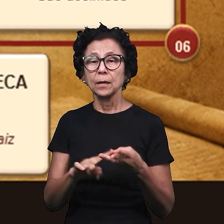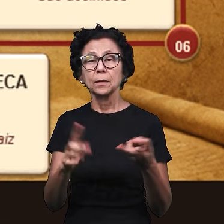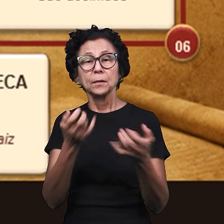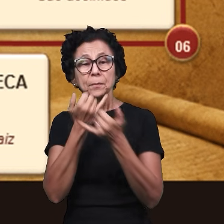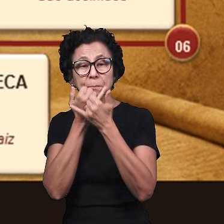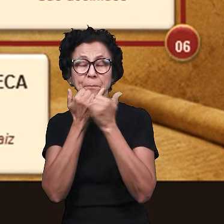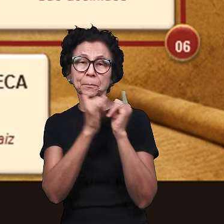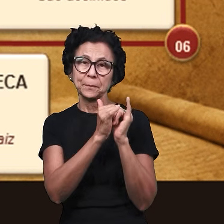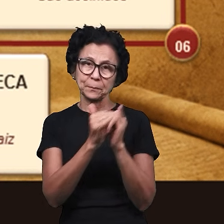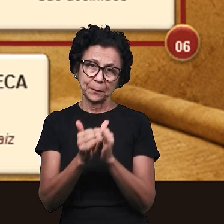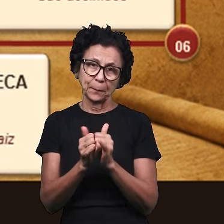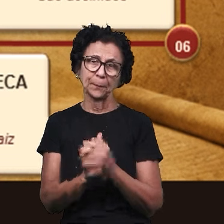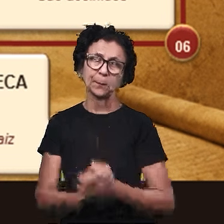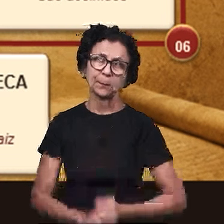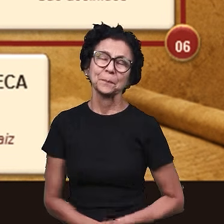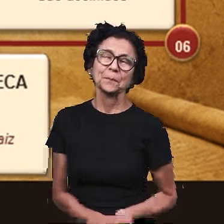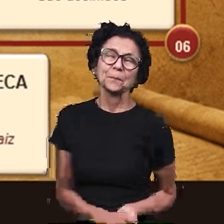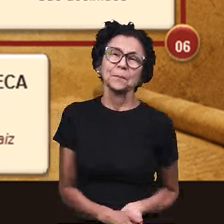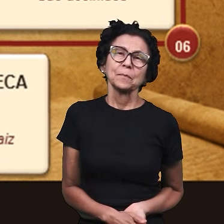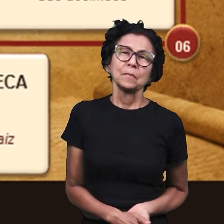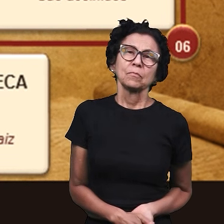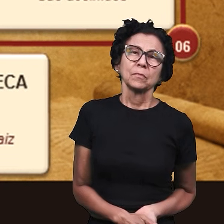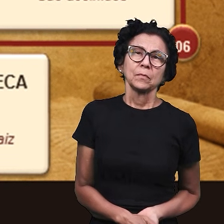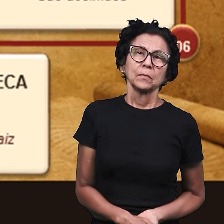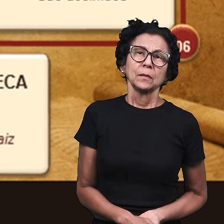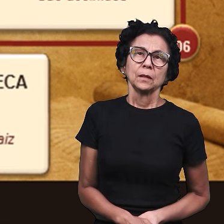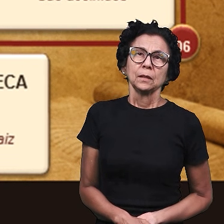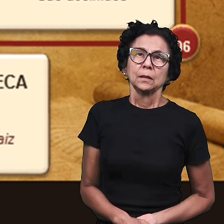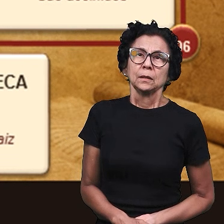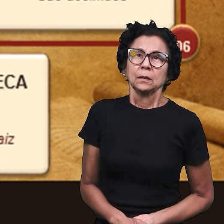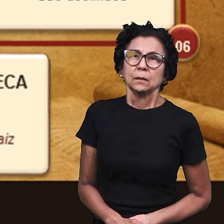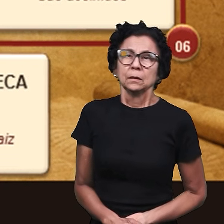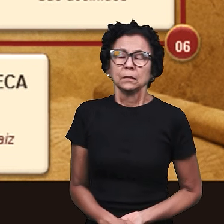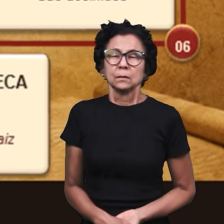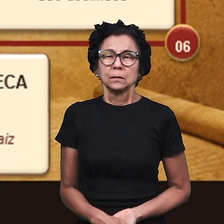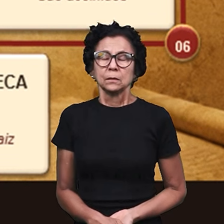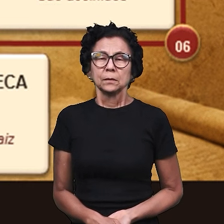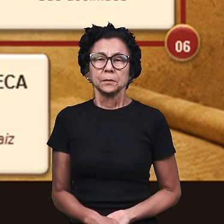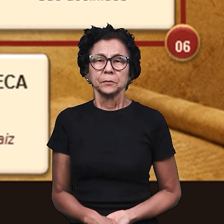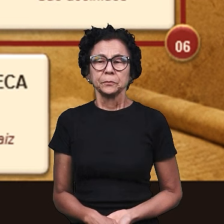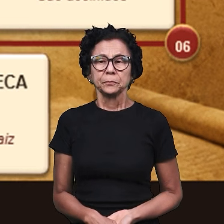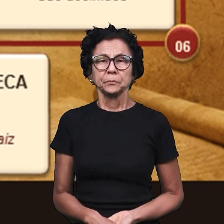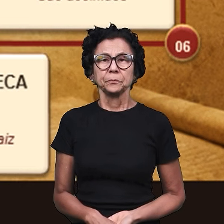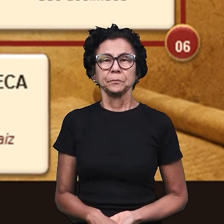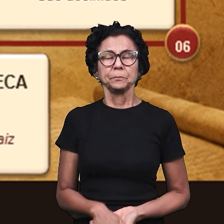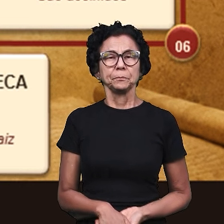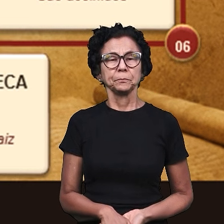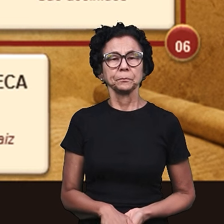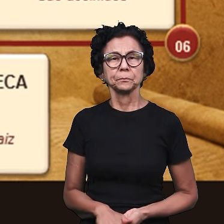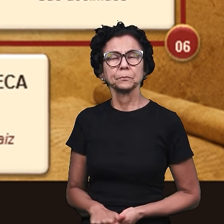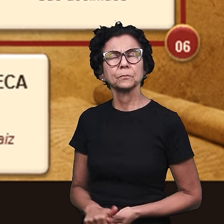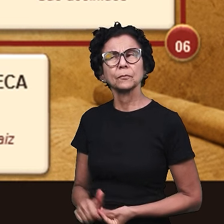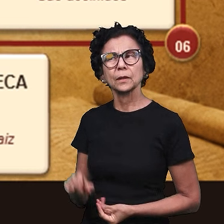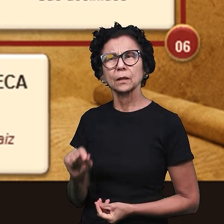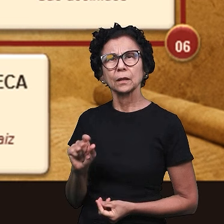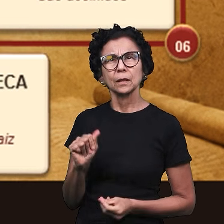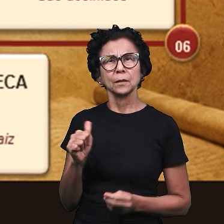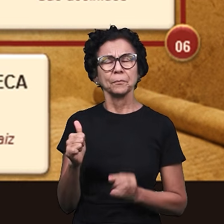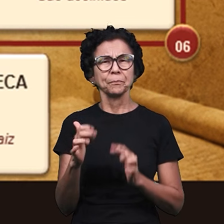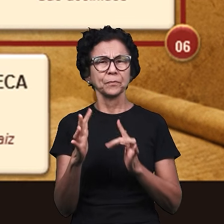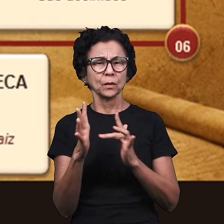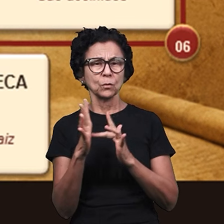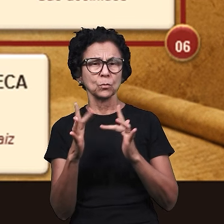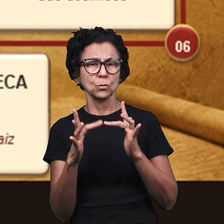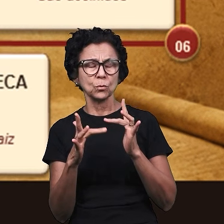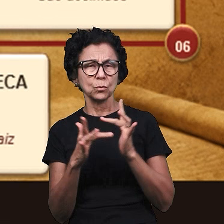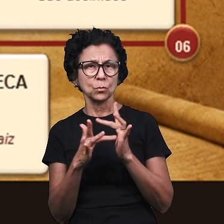do perdão, né? Nós vamos abordar isso. E falando de frutos, porque Jesus procurou frutos,